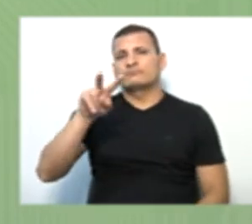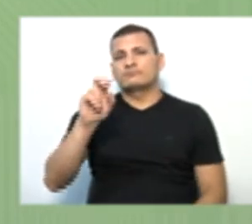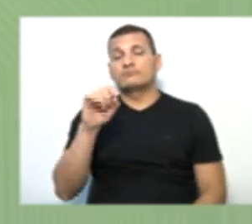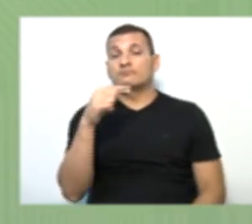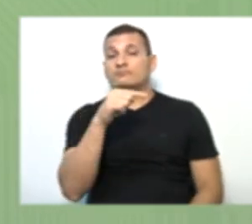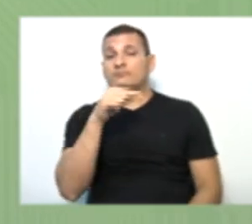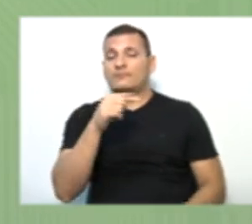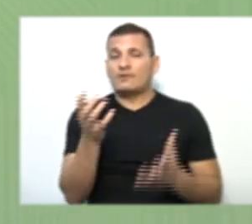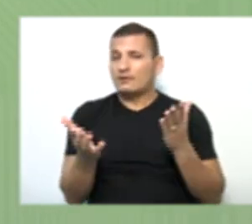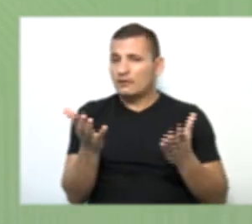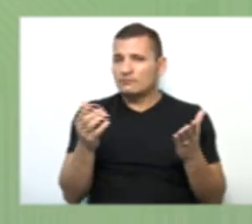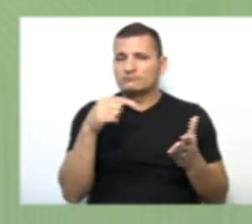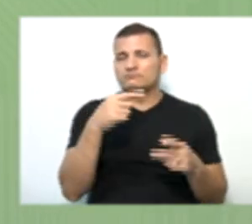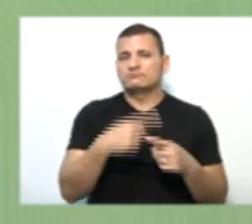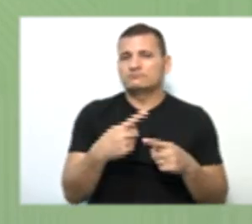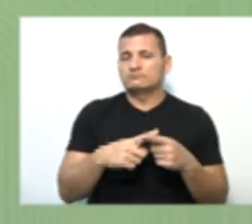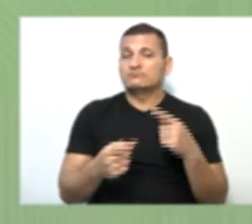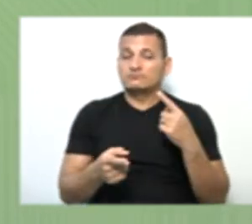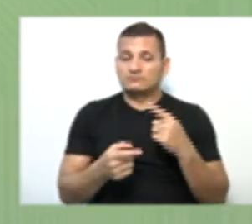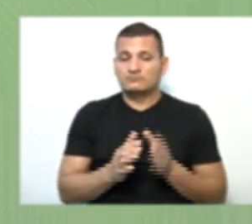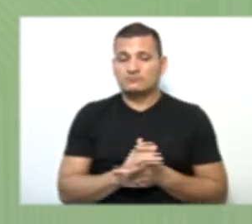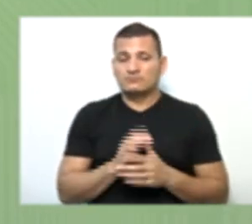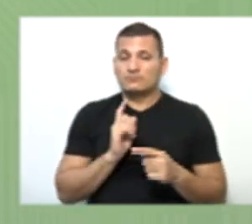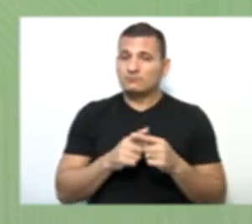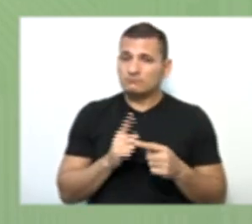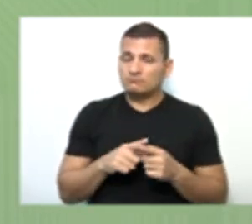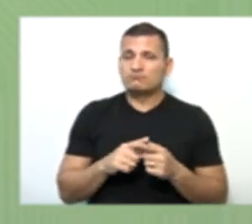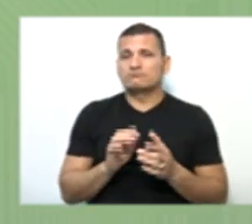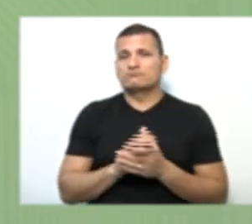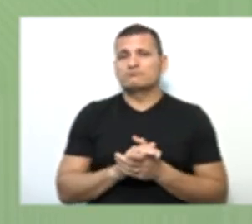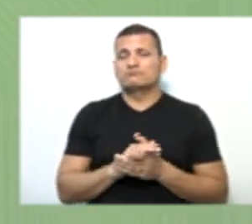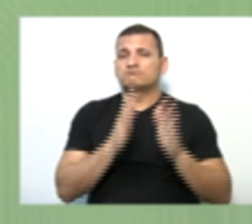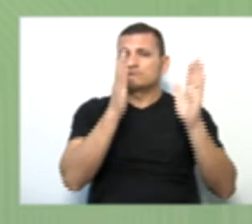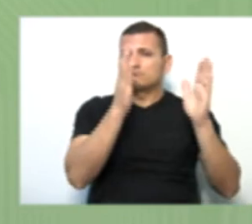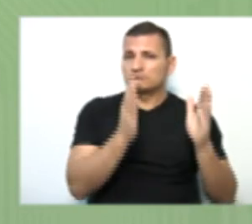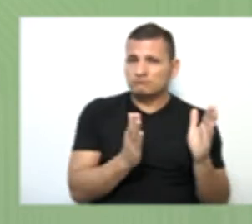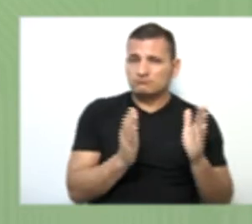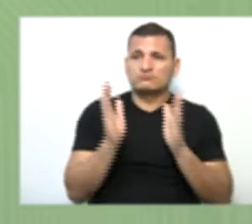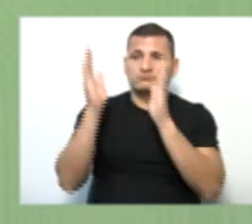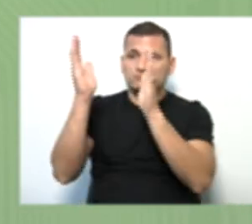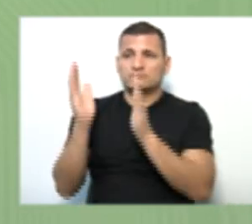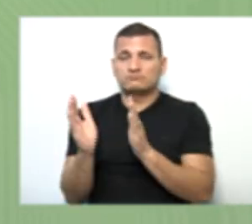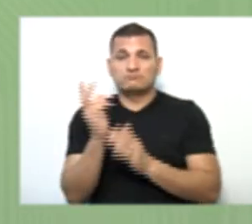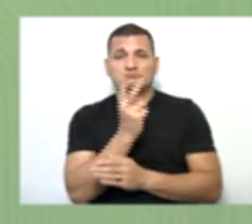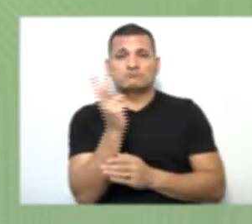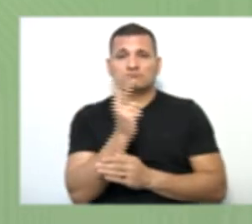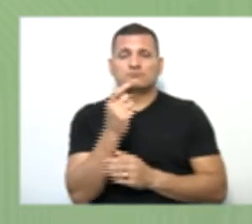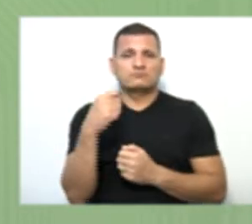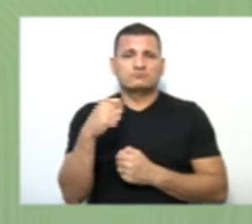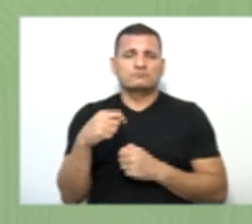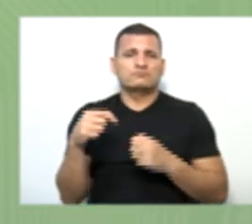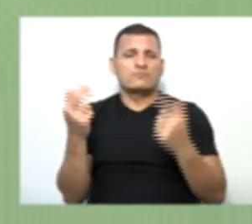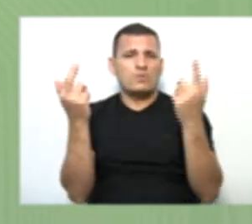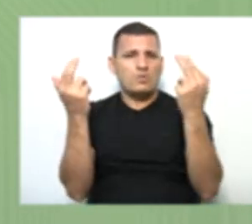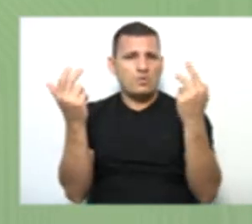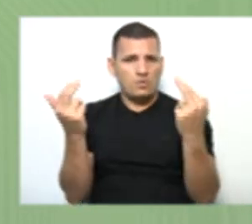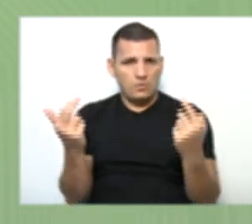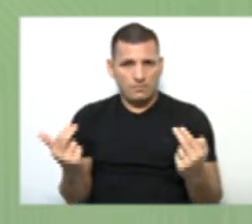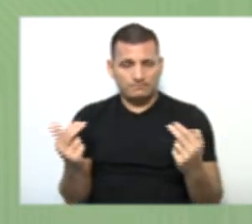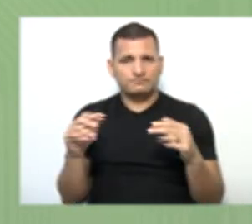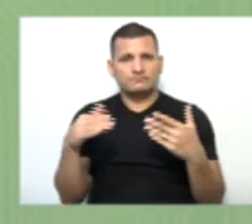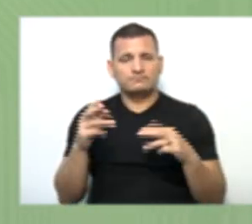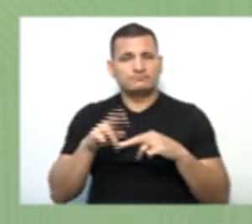balança? Porque tanto o lado ativo e passivo tem que fechar nos mesmos valores. Então, por isso que esses menininhos